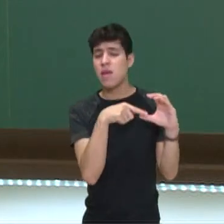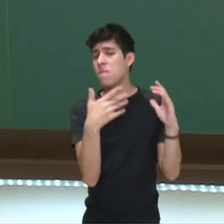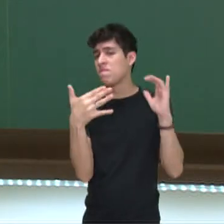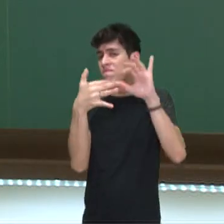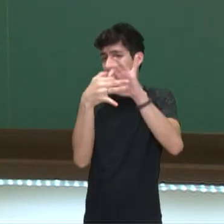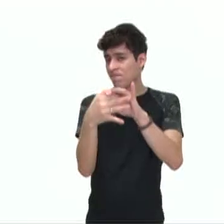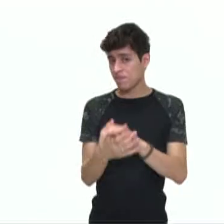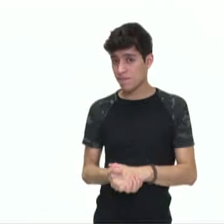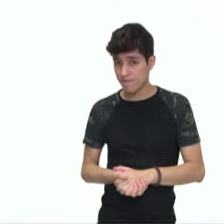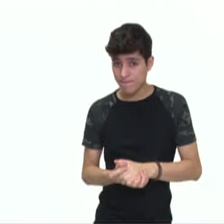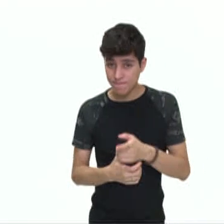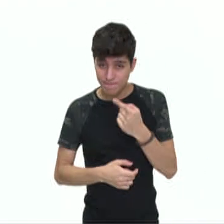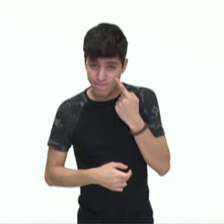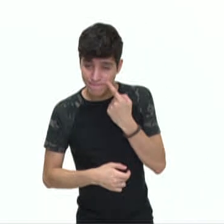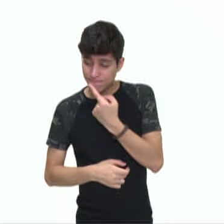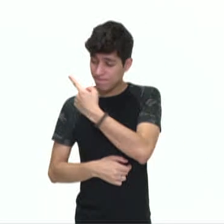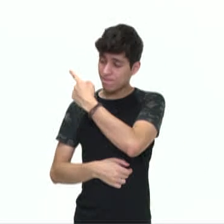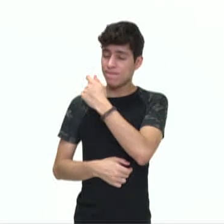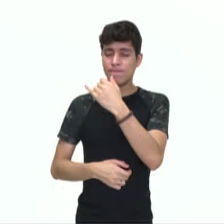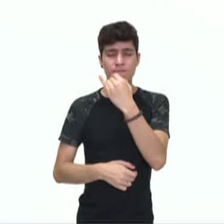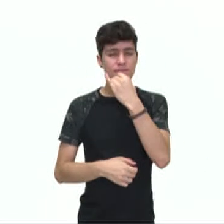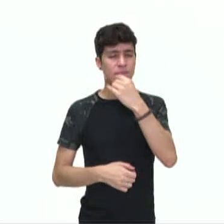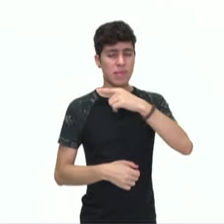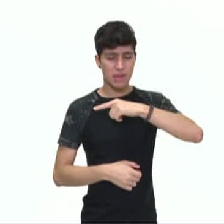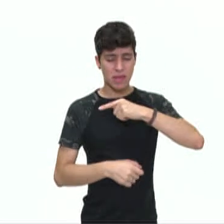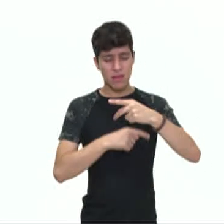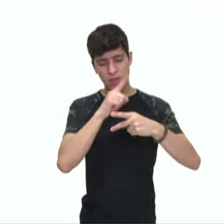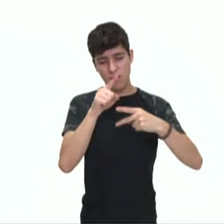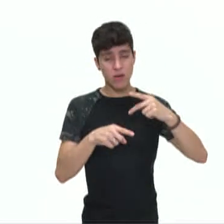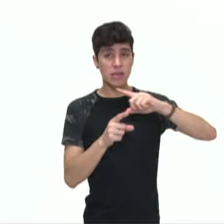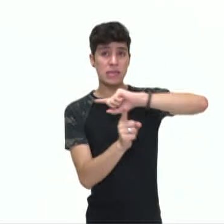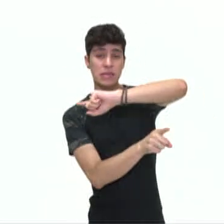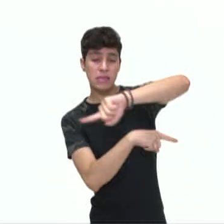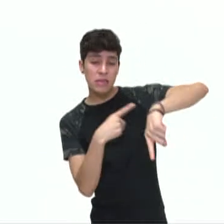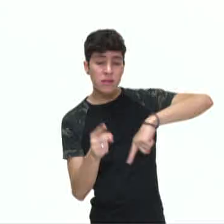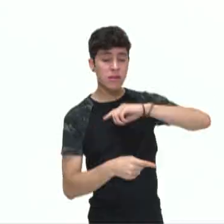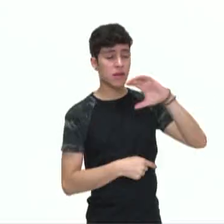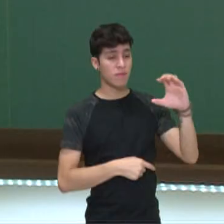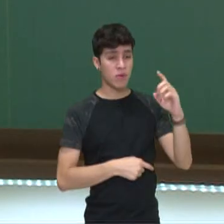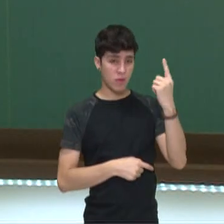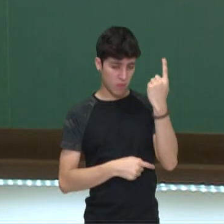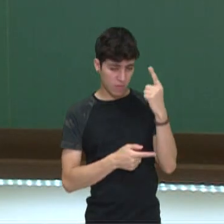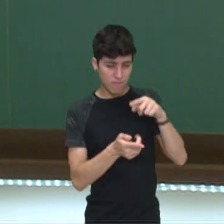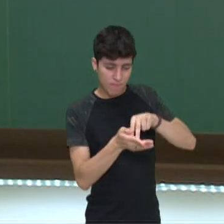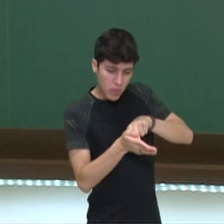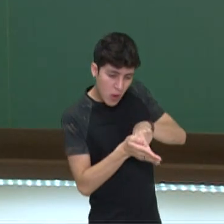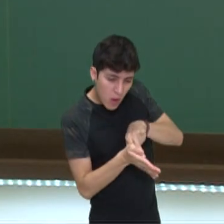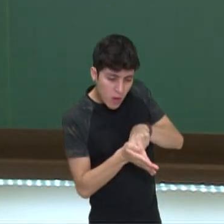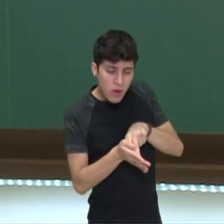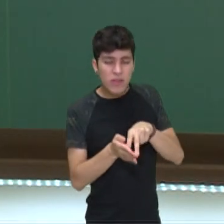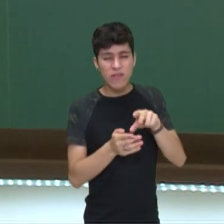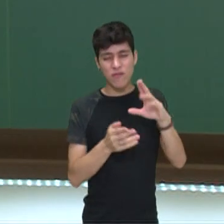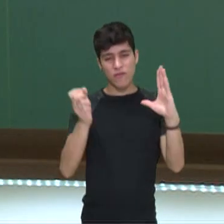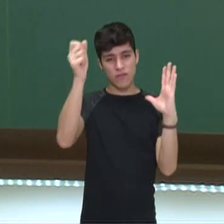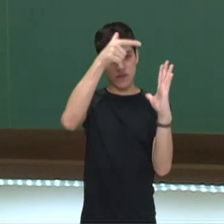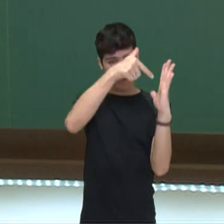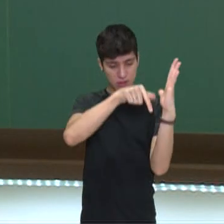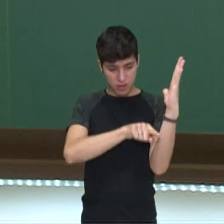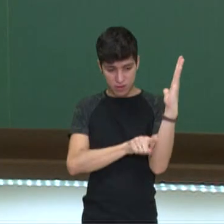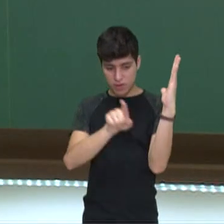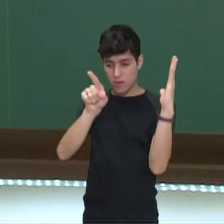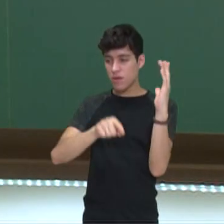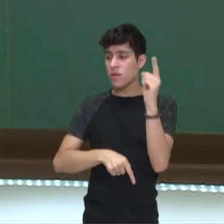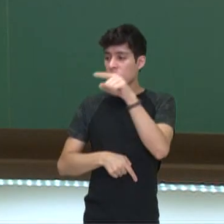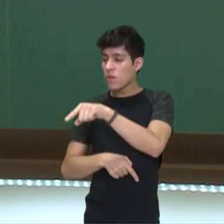Vejam, aqui eu tenho o exemplo de 2 ciclos do carbono. Um biológico, que é a fotossíntese, e um